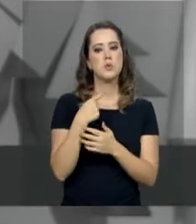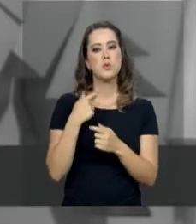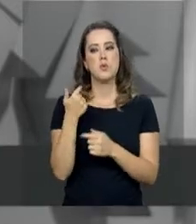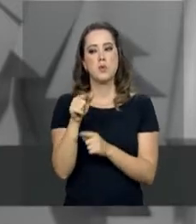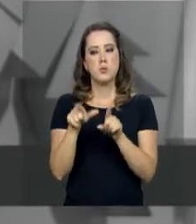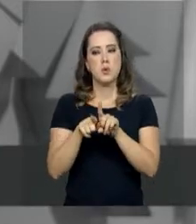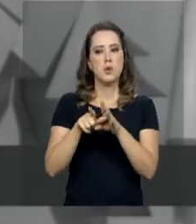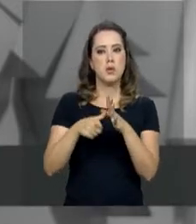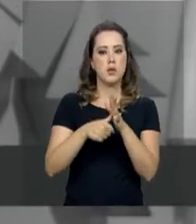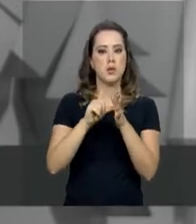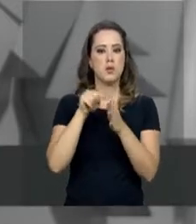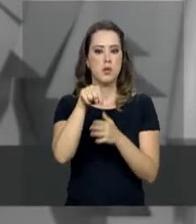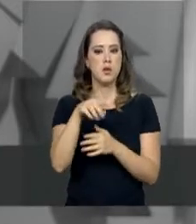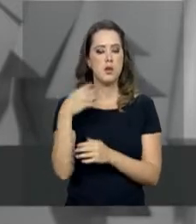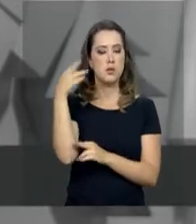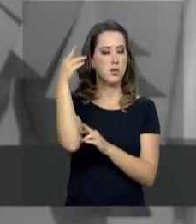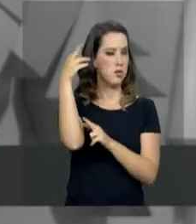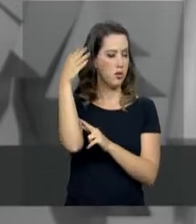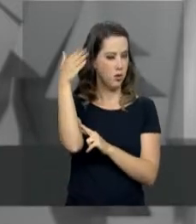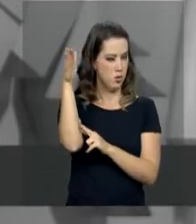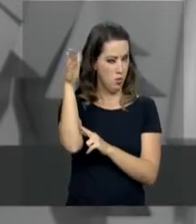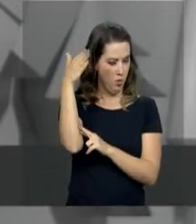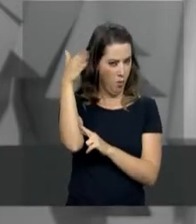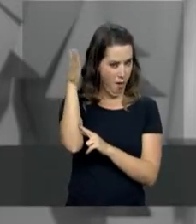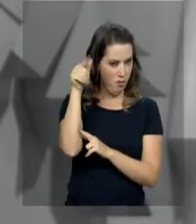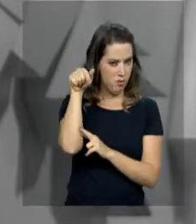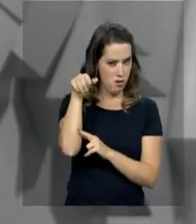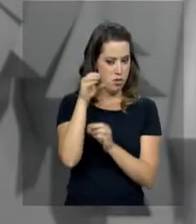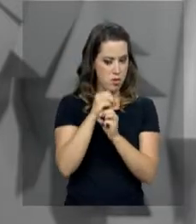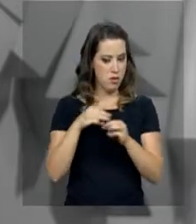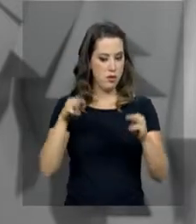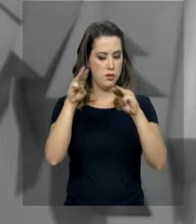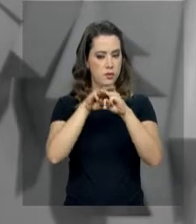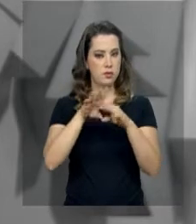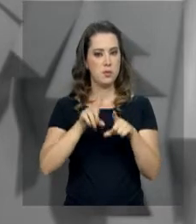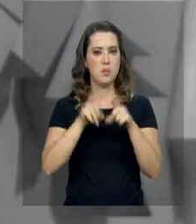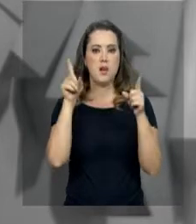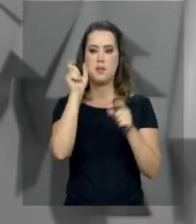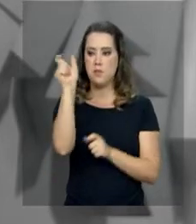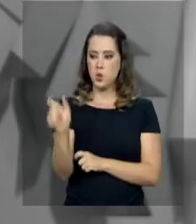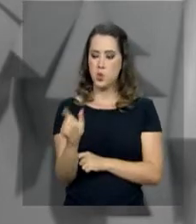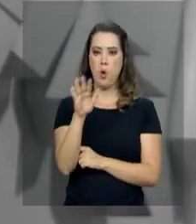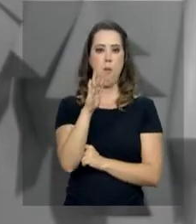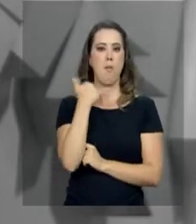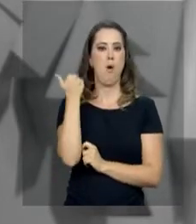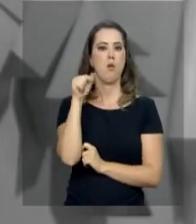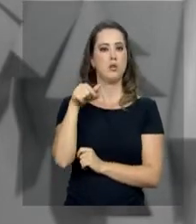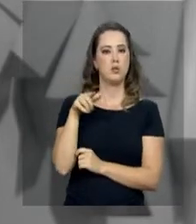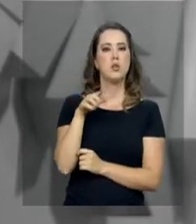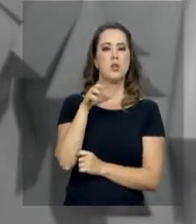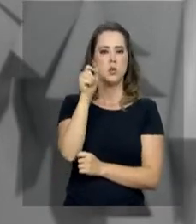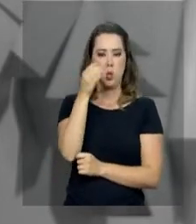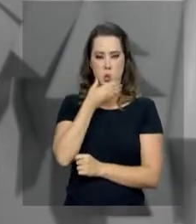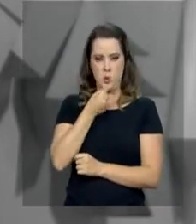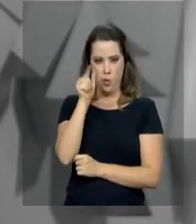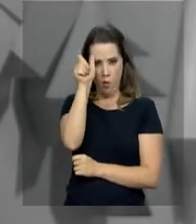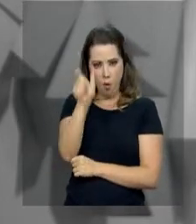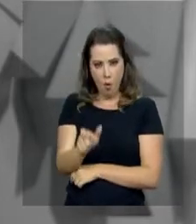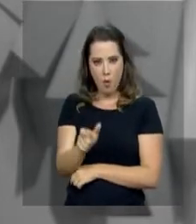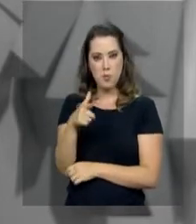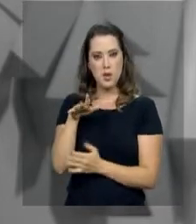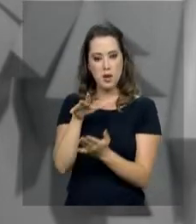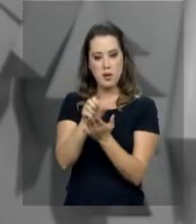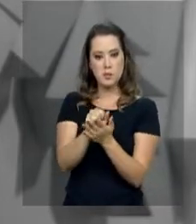na representação do Brasil junto à ONU. Mas como o titular morreu, Oswaldo Aranha assumiu o posto. O que ele não